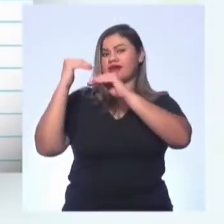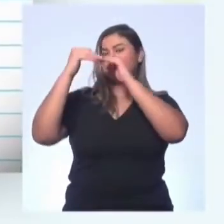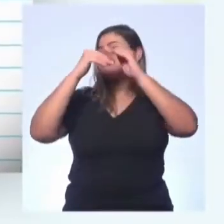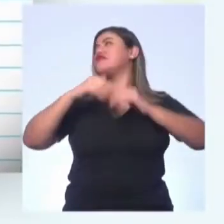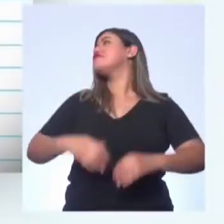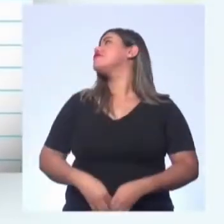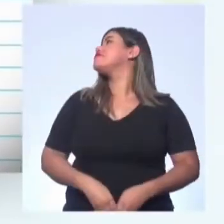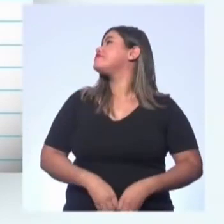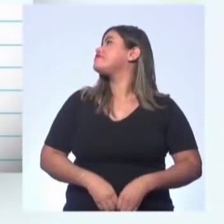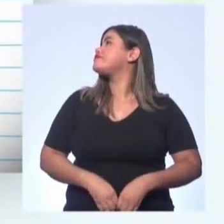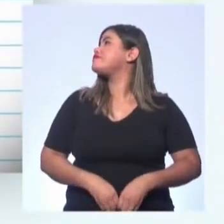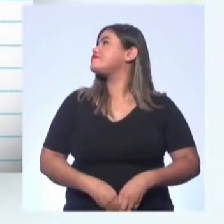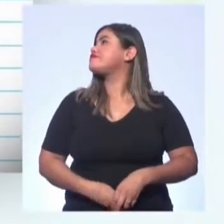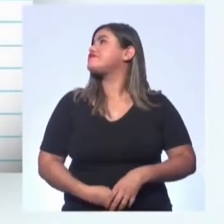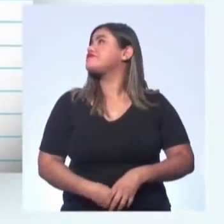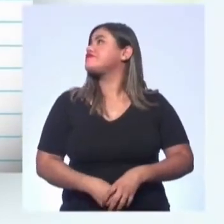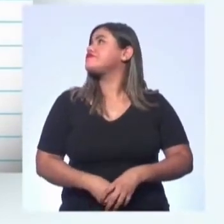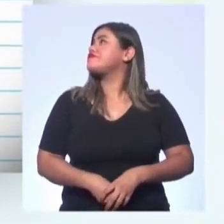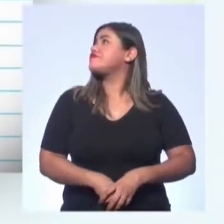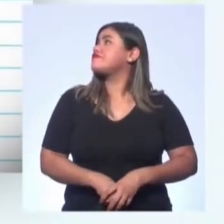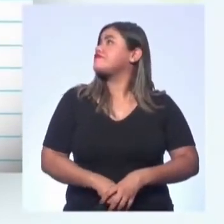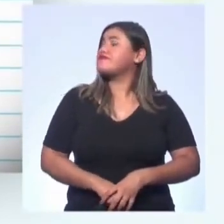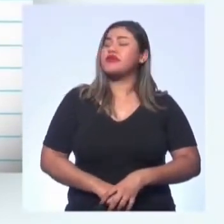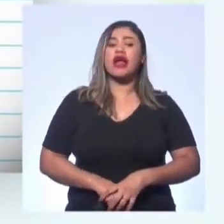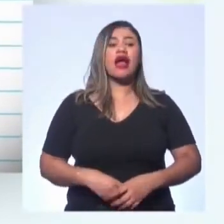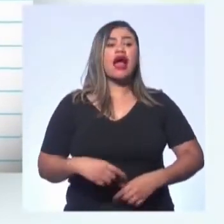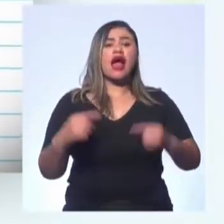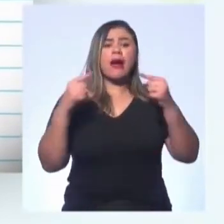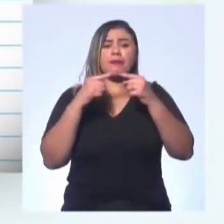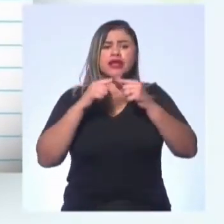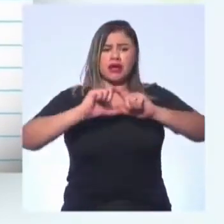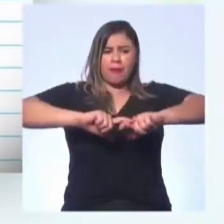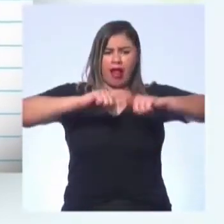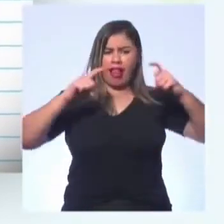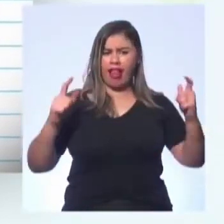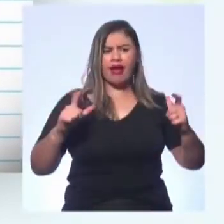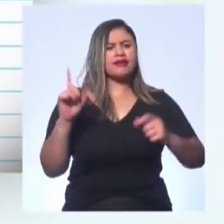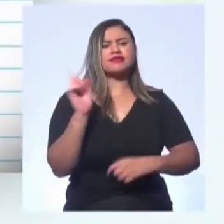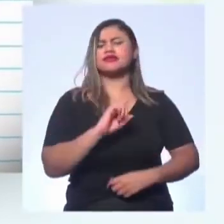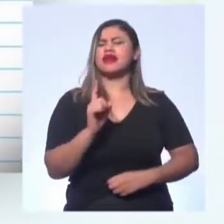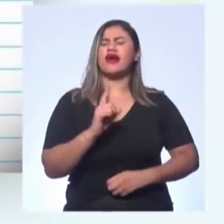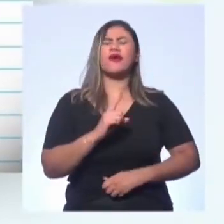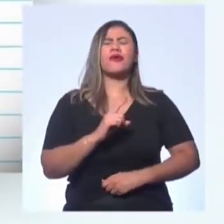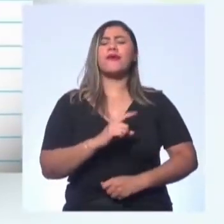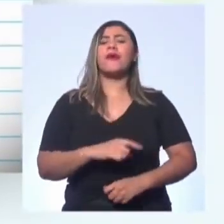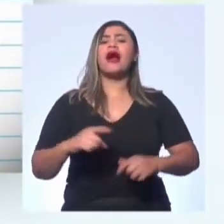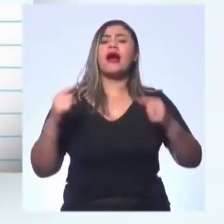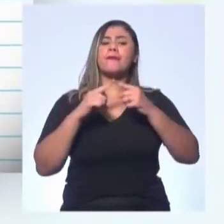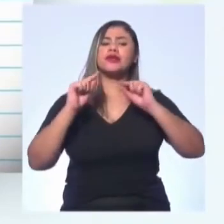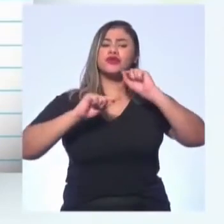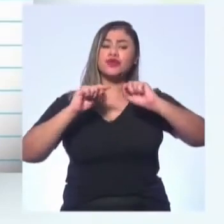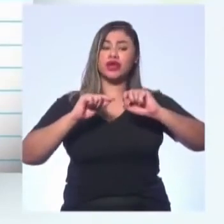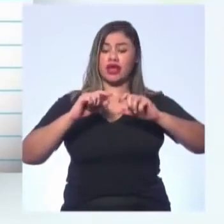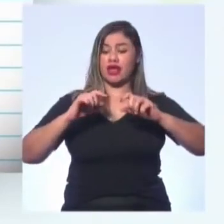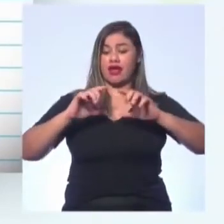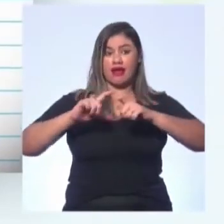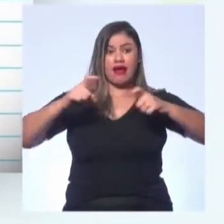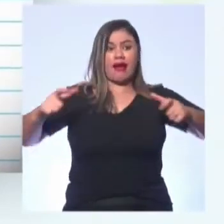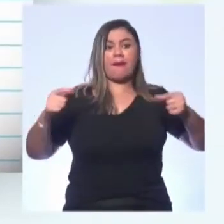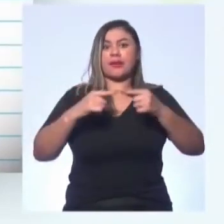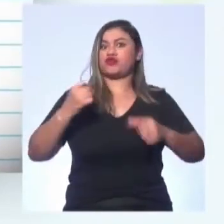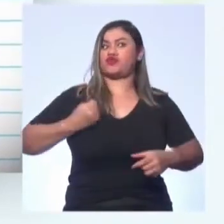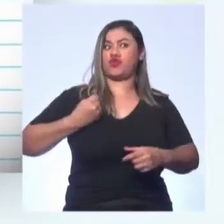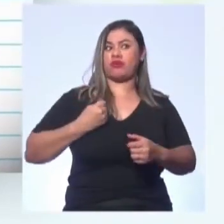o mais importante é destacar que desenvolvimento não é sinônimo de crescimento. Crescimento envolve simplesmente o aumento de números. Por